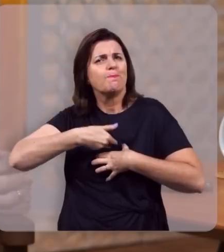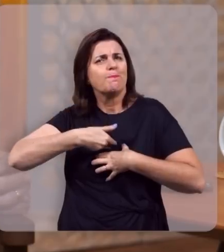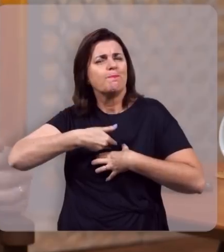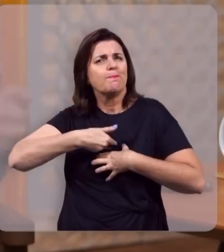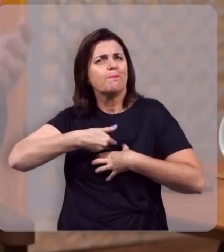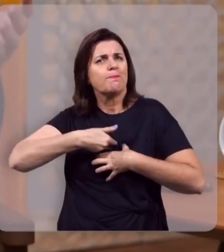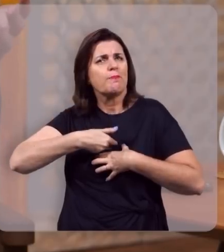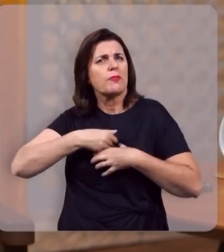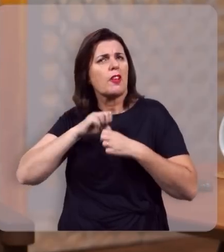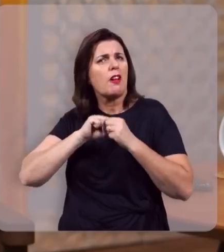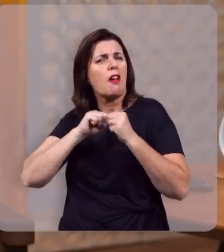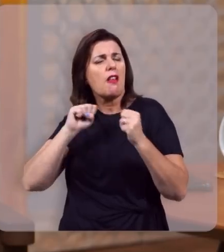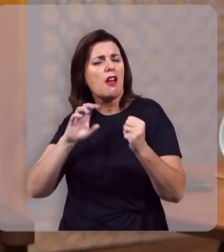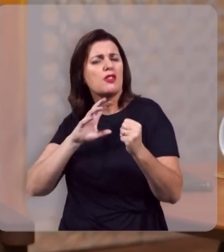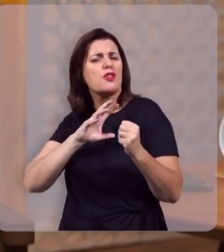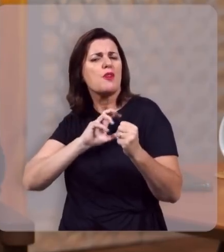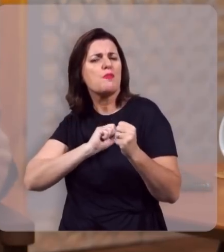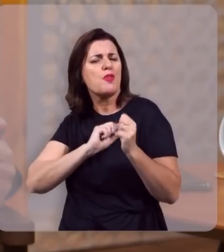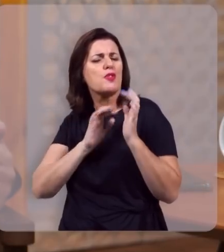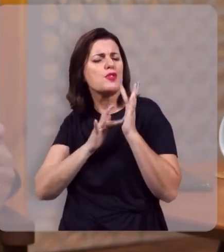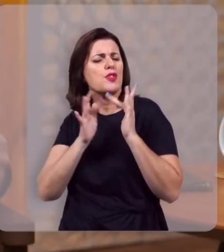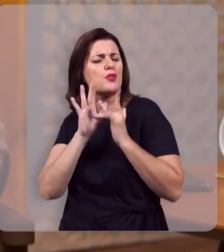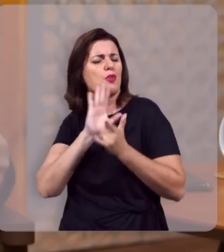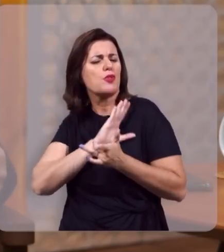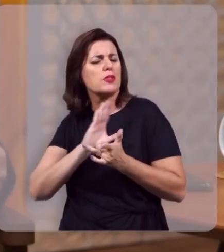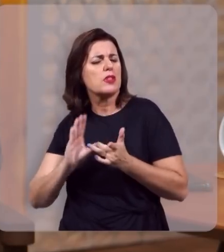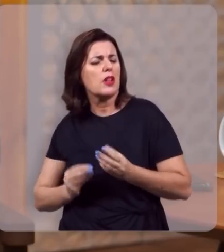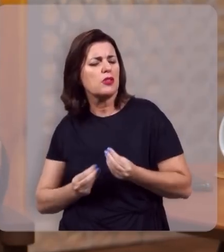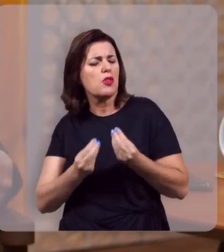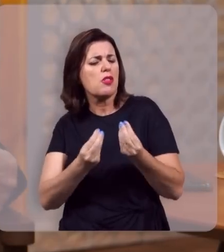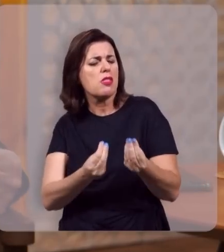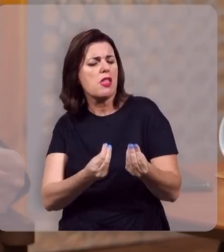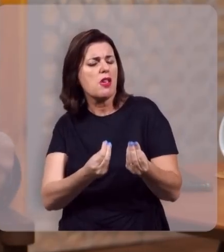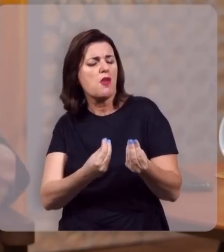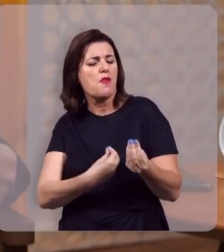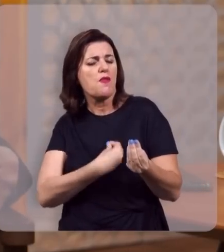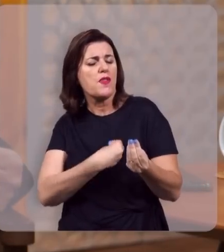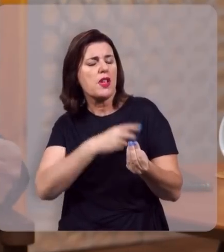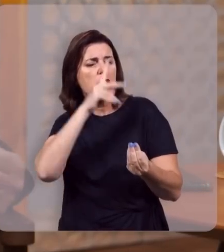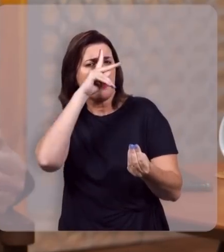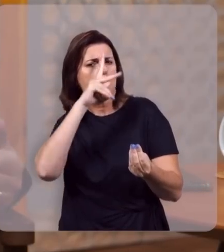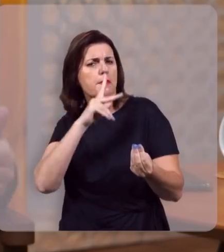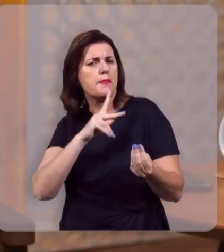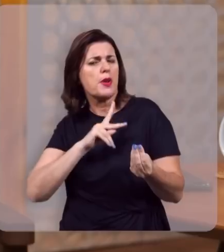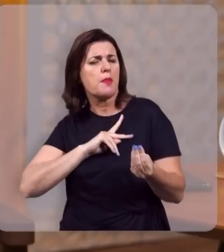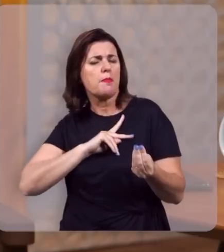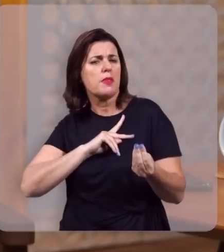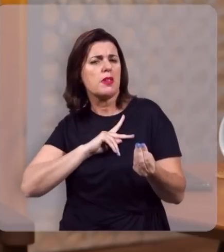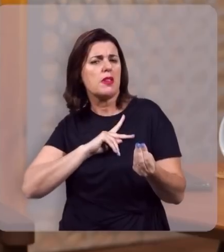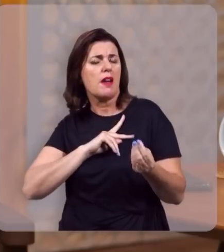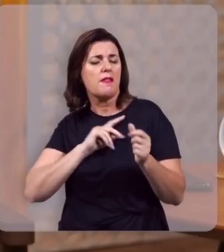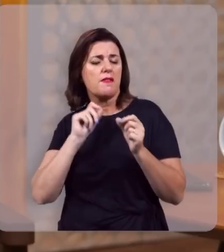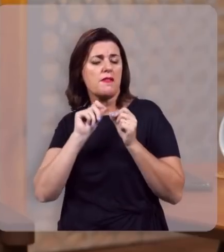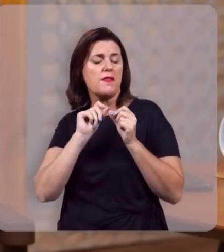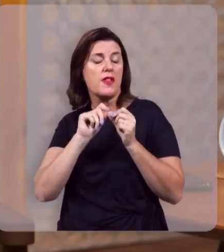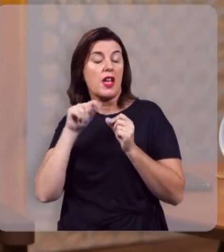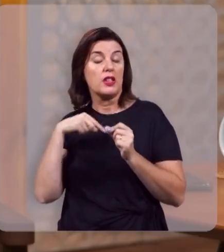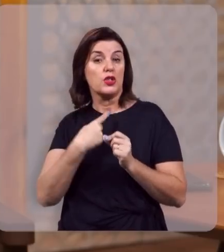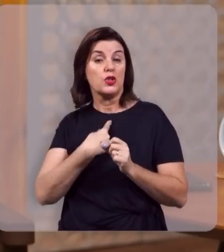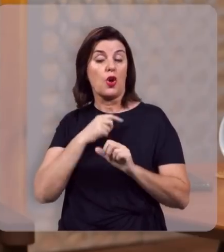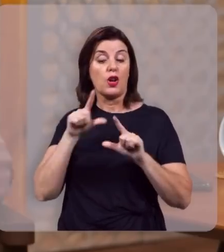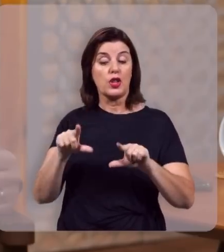grande amor, pela escolha de Deus em Cristo Jesus, a compreensão e a convicção daquele que nos